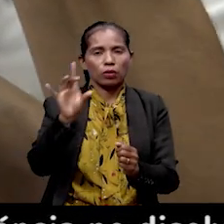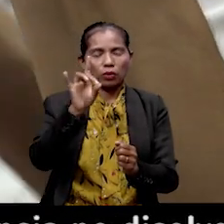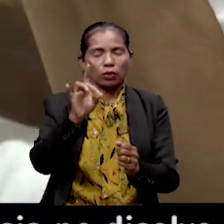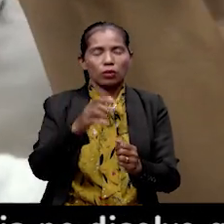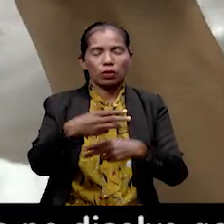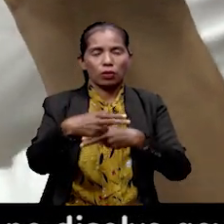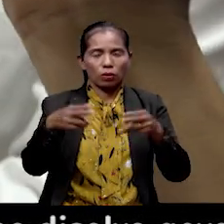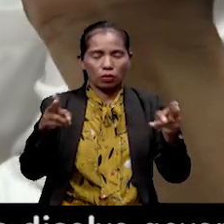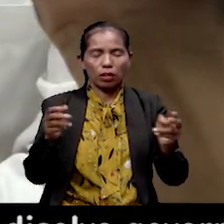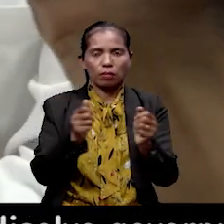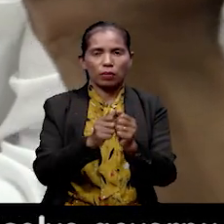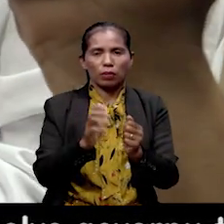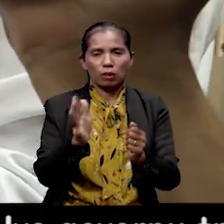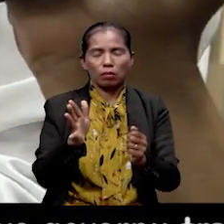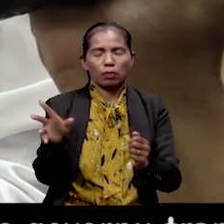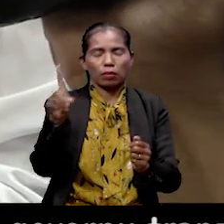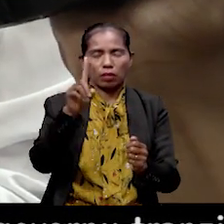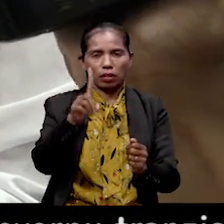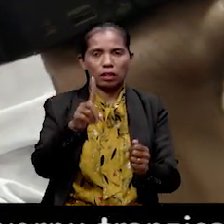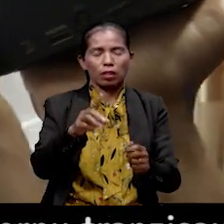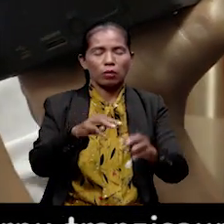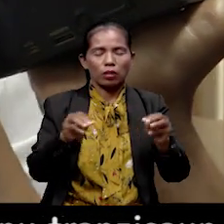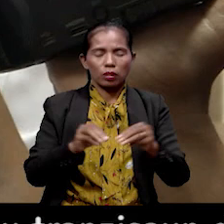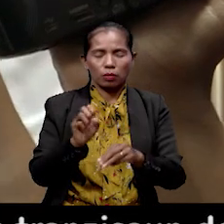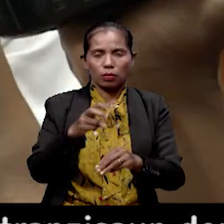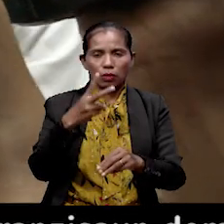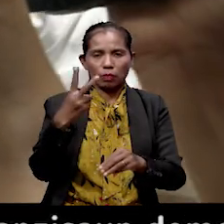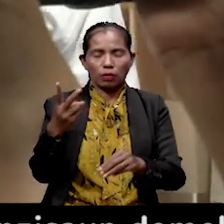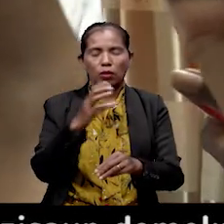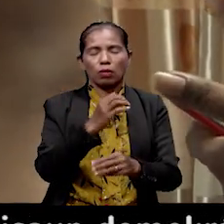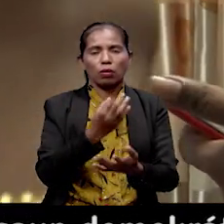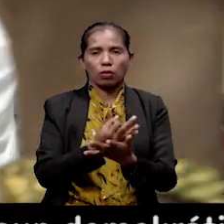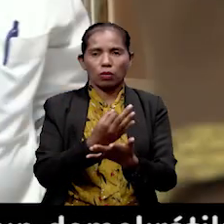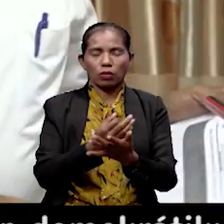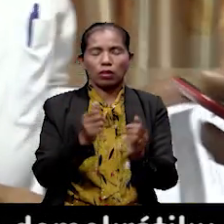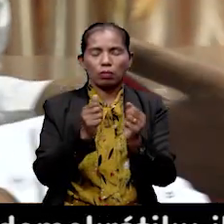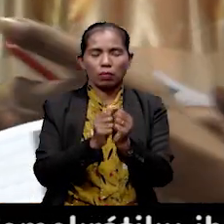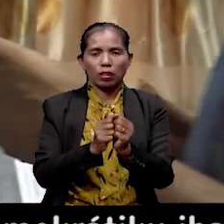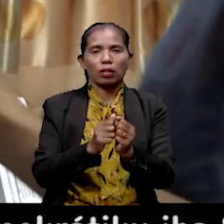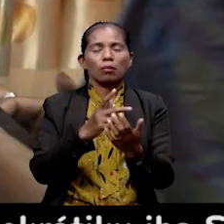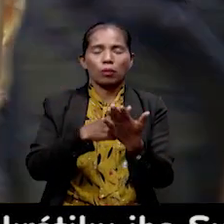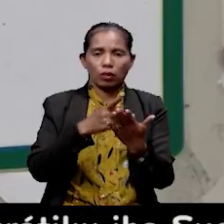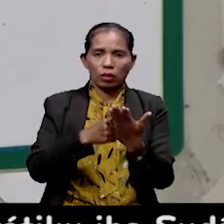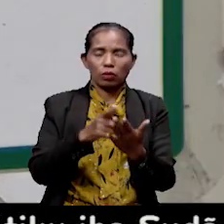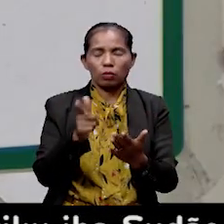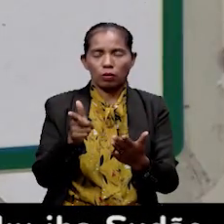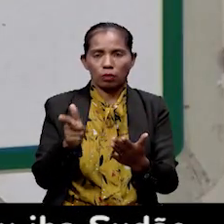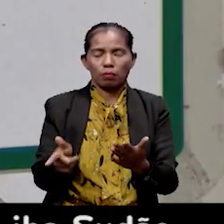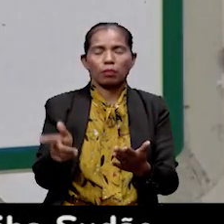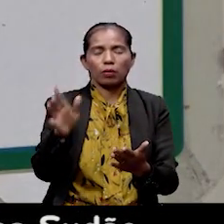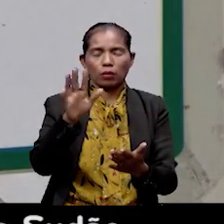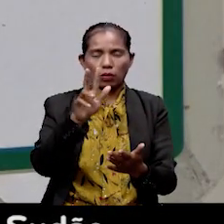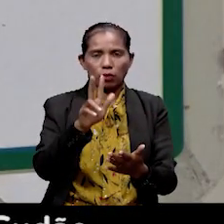lima nulu resing ida, e a município se anulu resing rua, ho total custo projeto ha mutu tokong rua nulu resing. Tur presidente Comissão